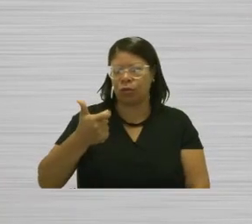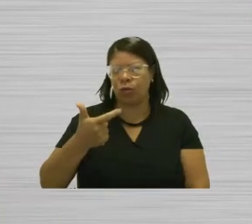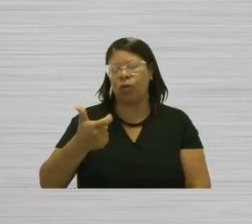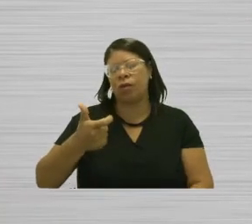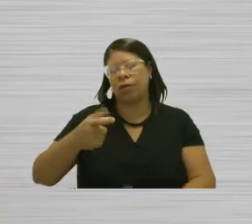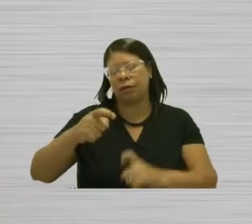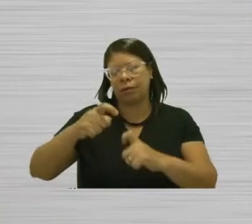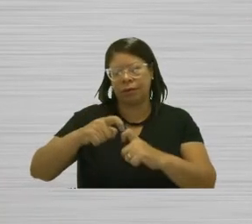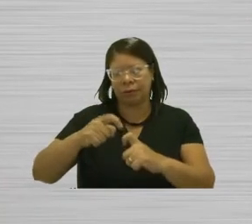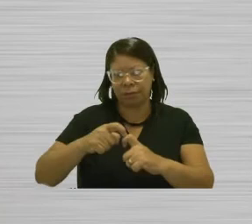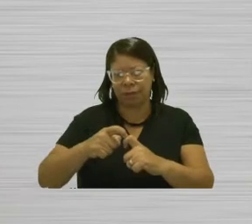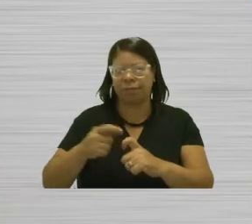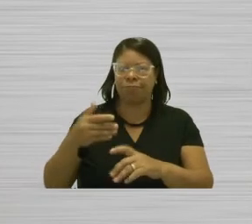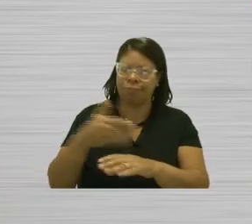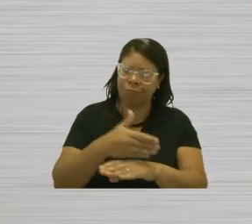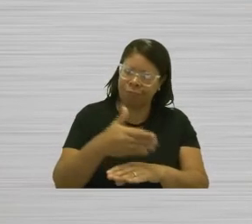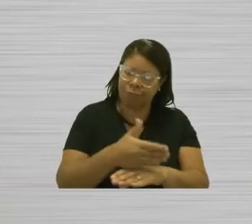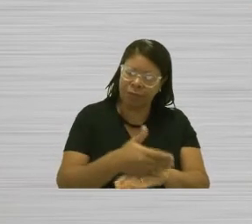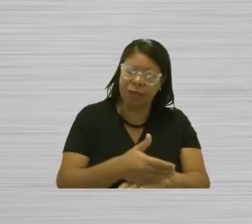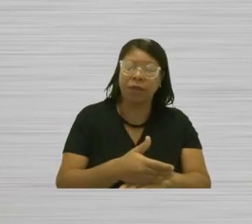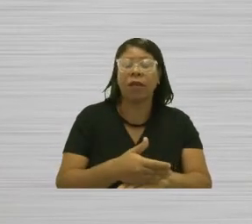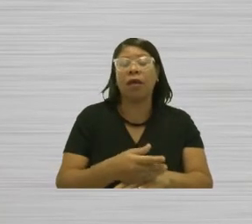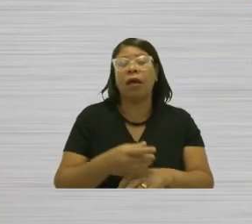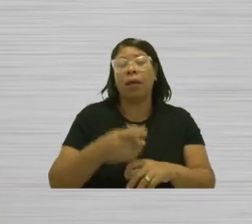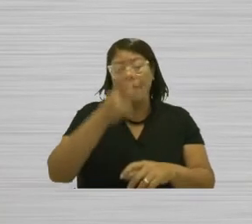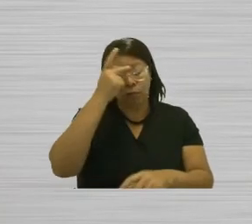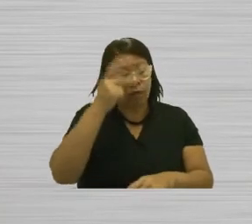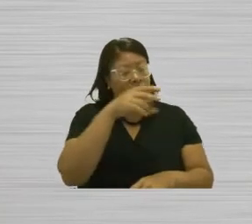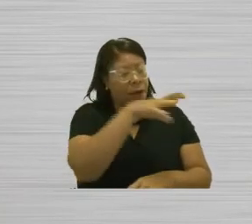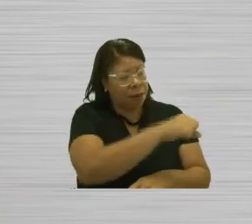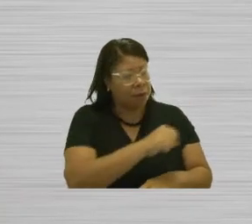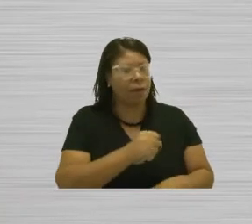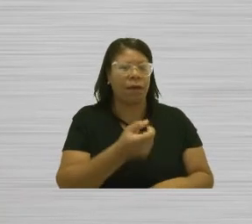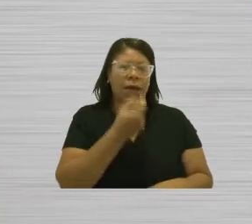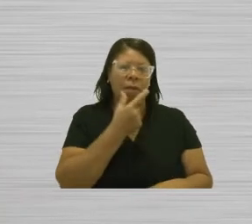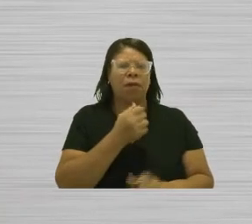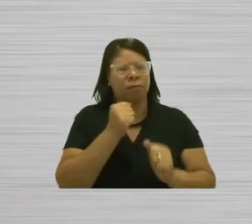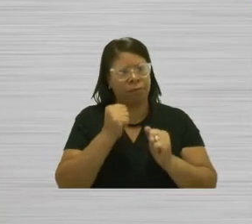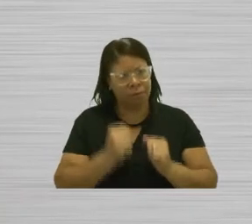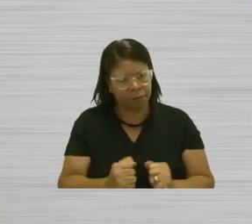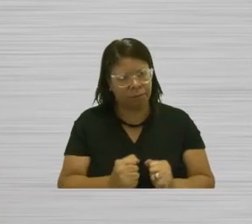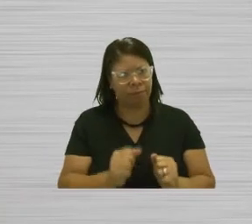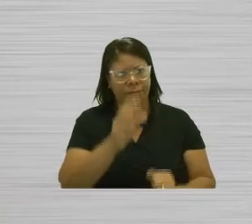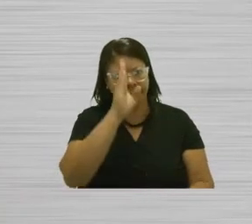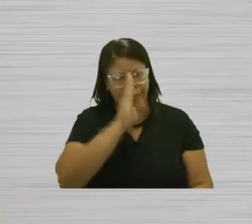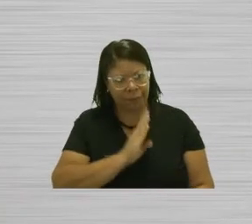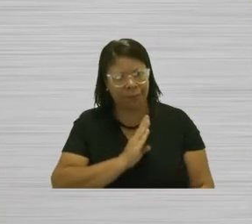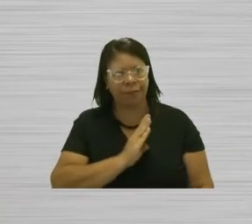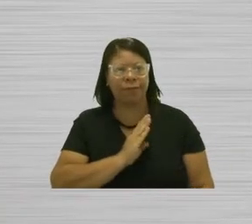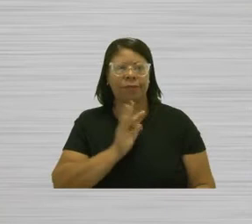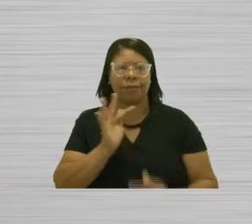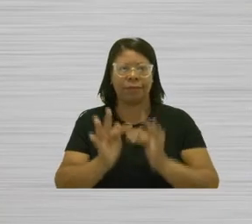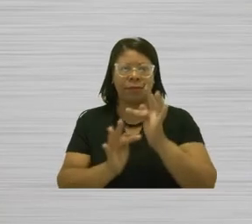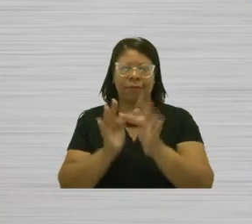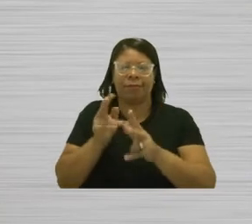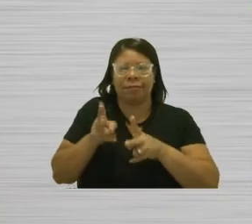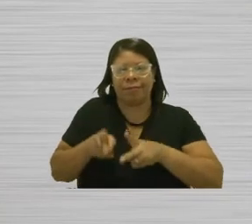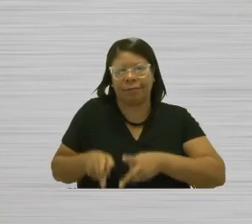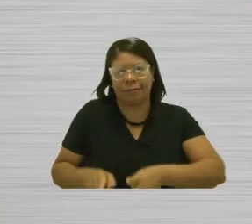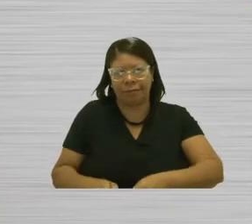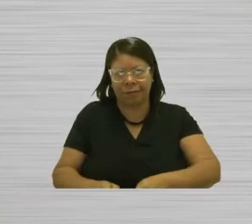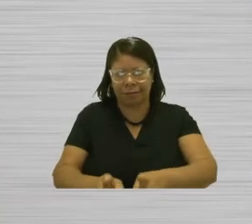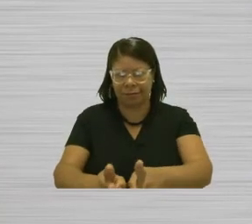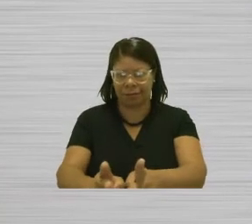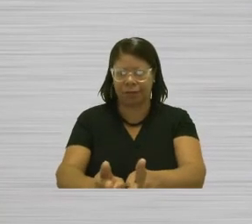mês, retiram medicamentos ali no serviço, tem o seu tratamento. assegurado em todas as esferas, tanto os